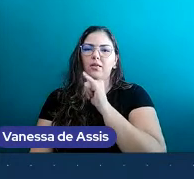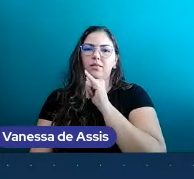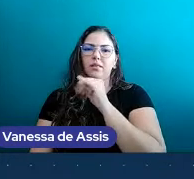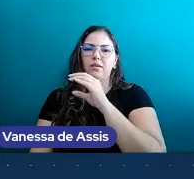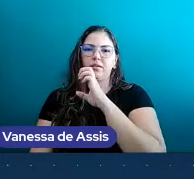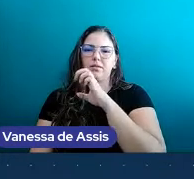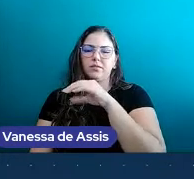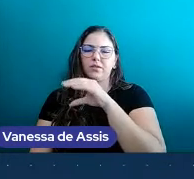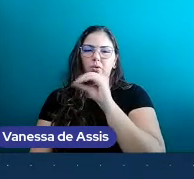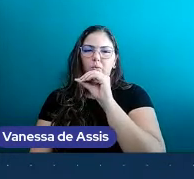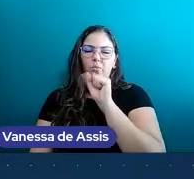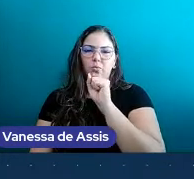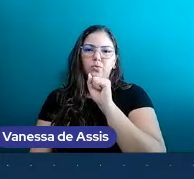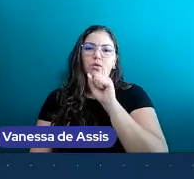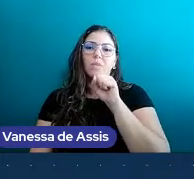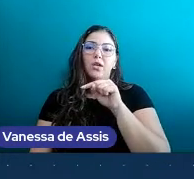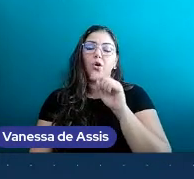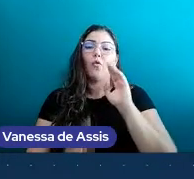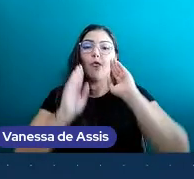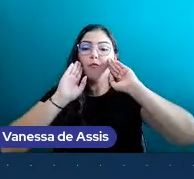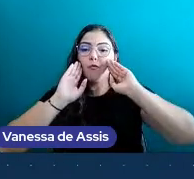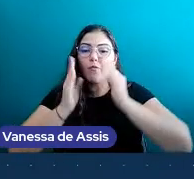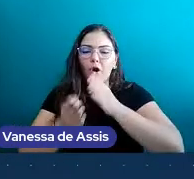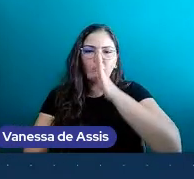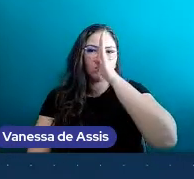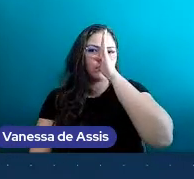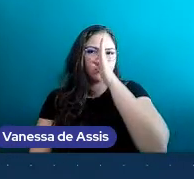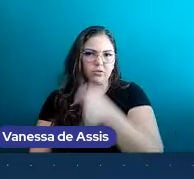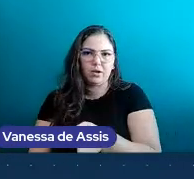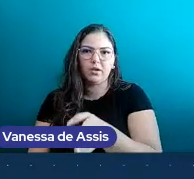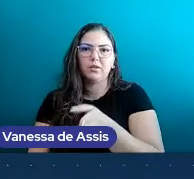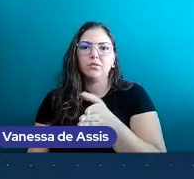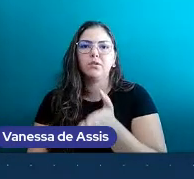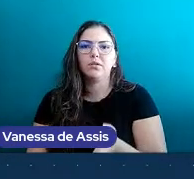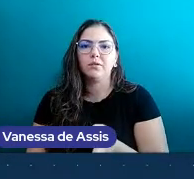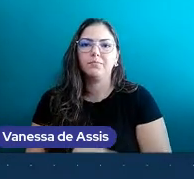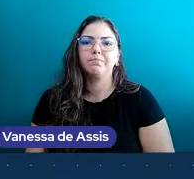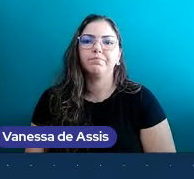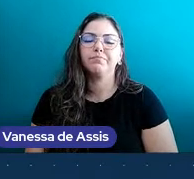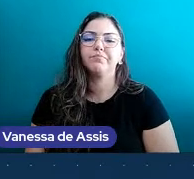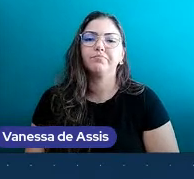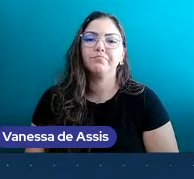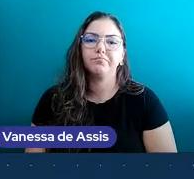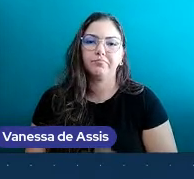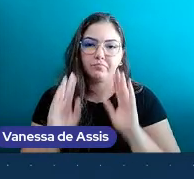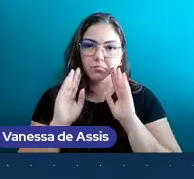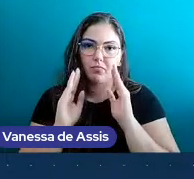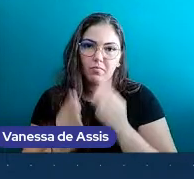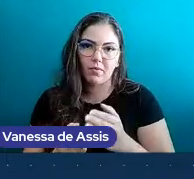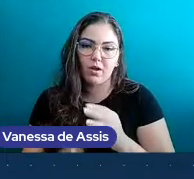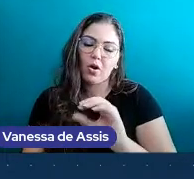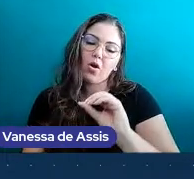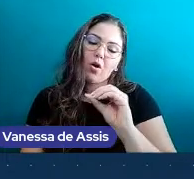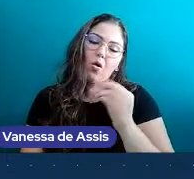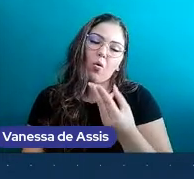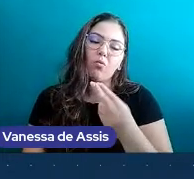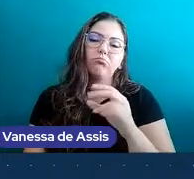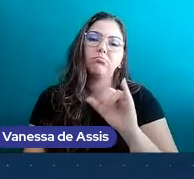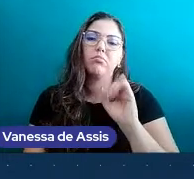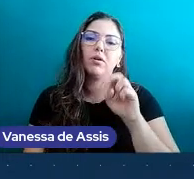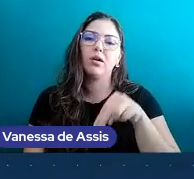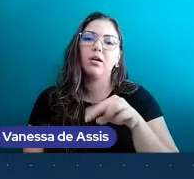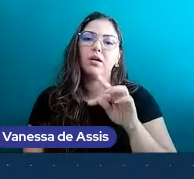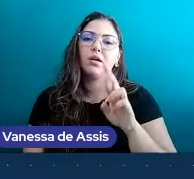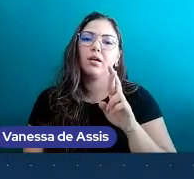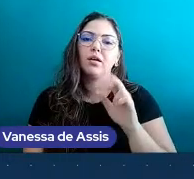são esses aqui que eu trago agora para vocês. São chamados, então, como eu falei, de específicos ou intrínsecos.